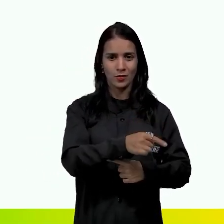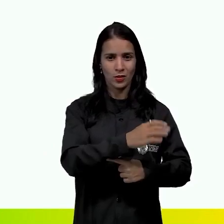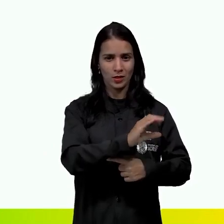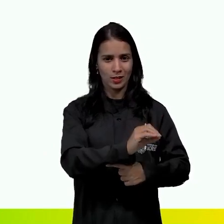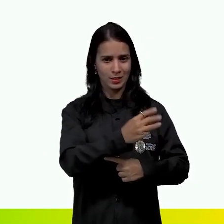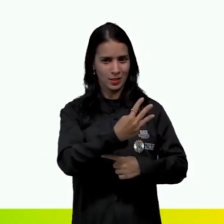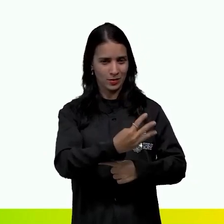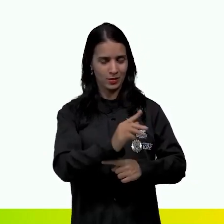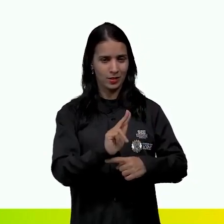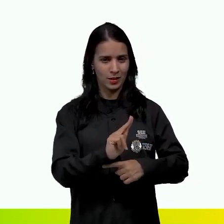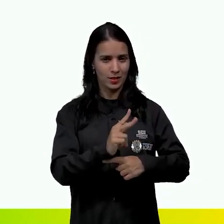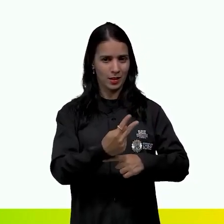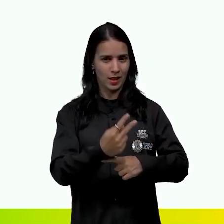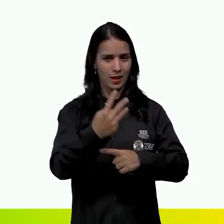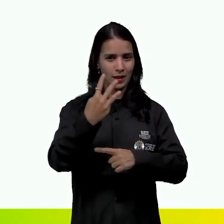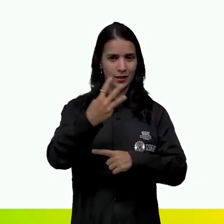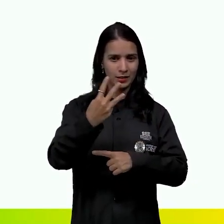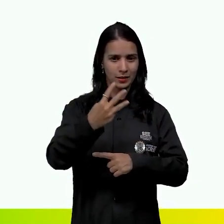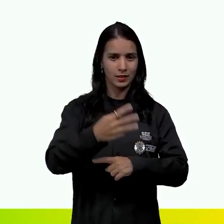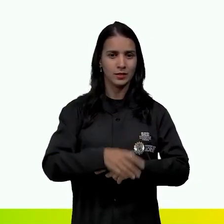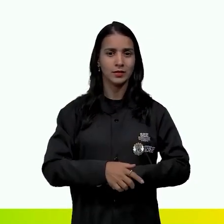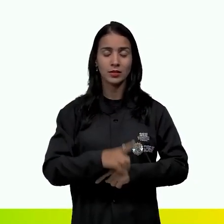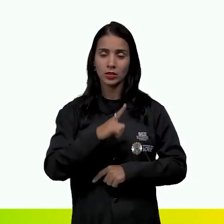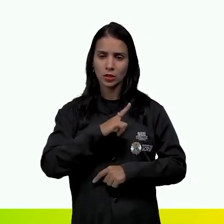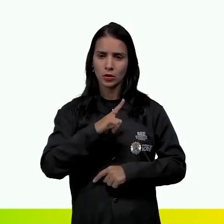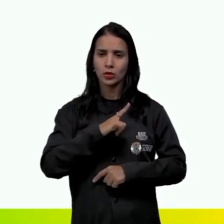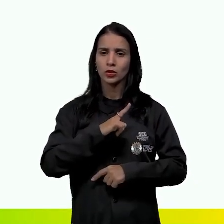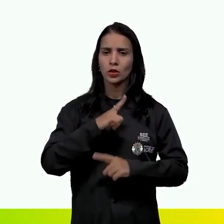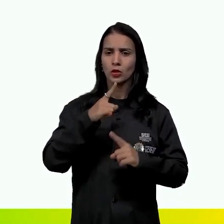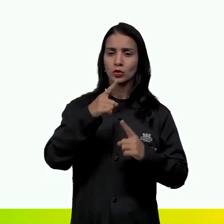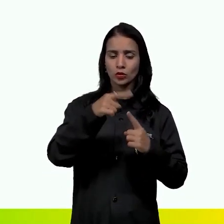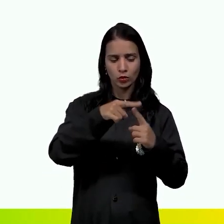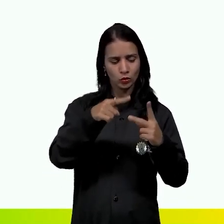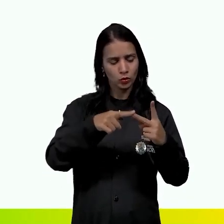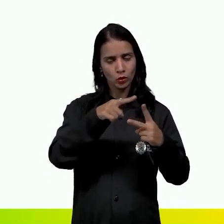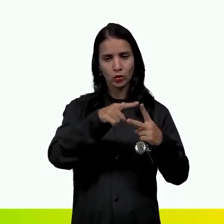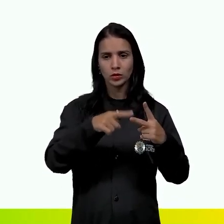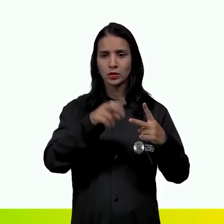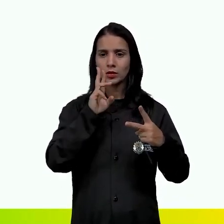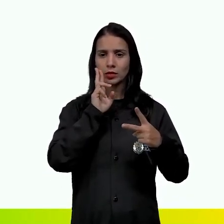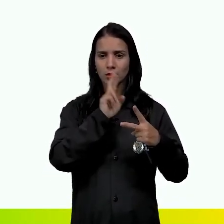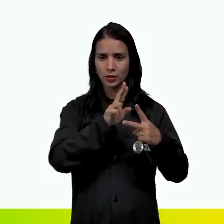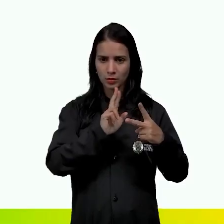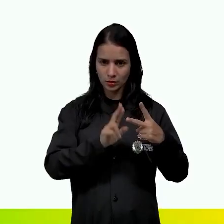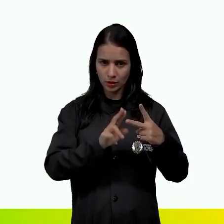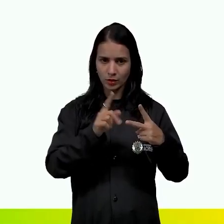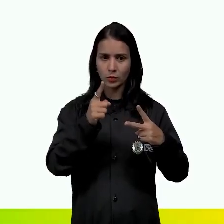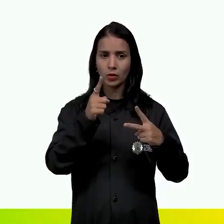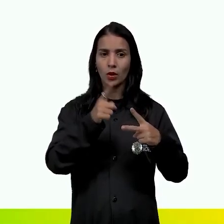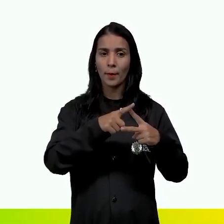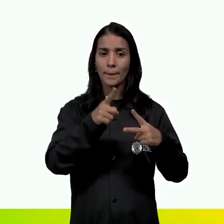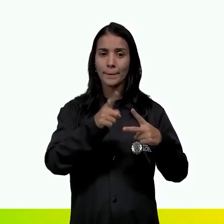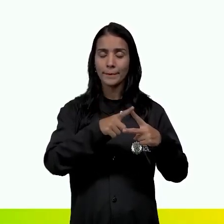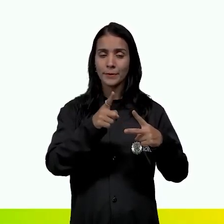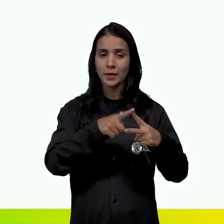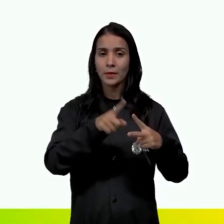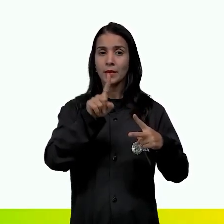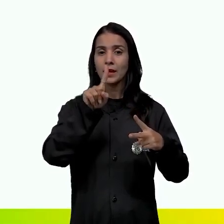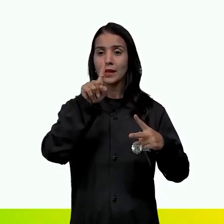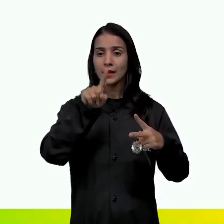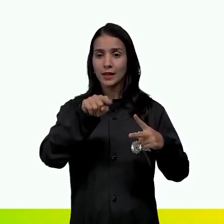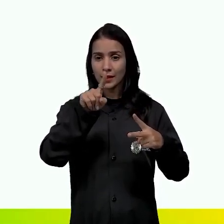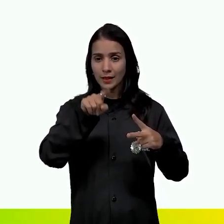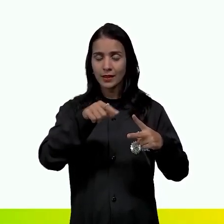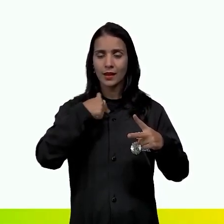da pirâmide menor de duas maneiras. Uma quando eu uso aquela razão, que é a taxa de vazão do líquido